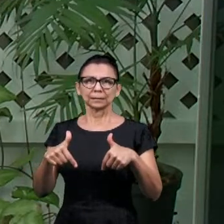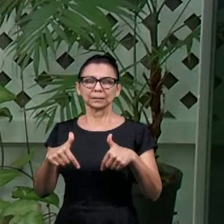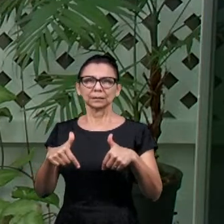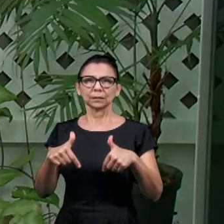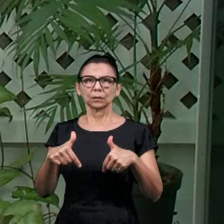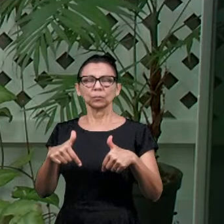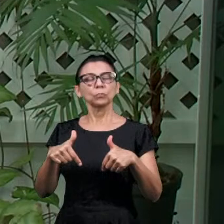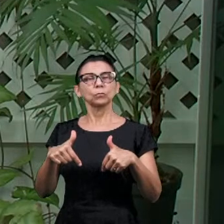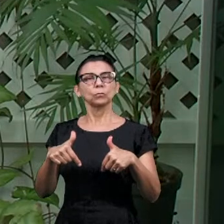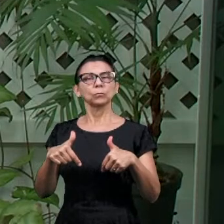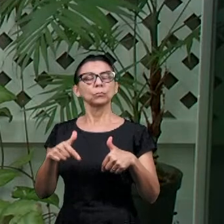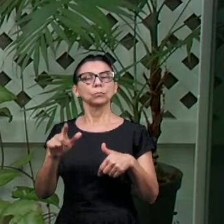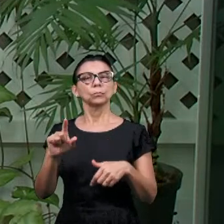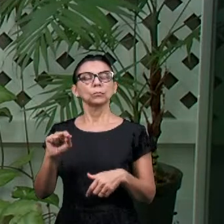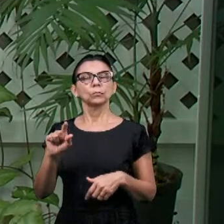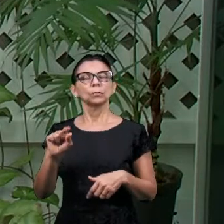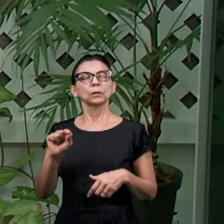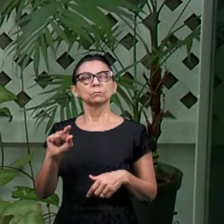da